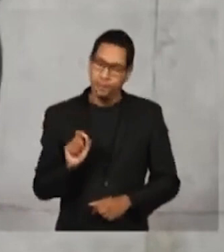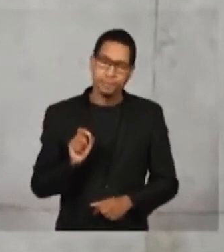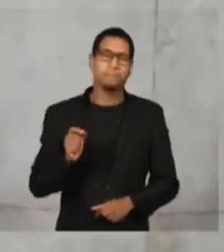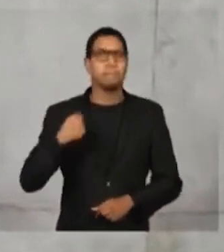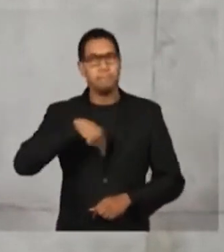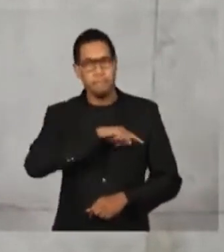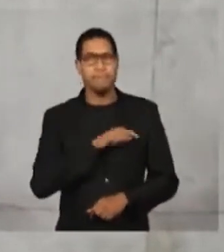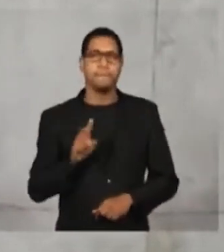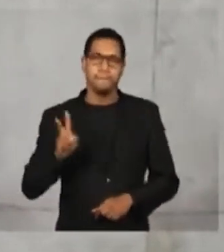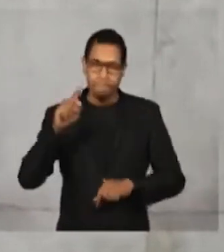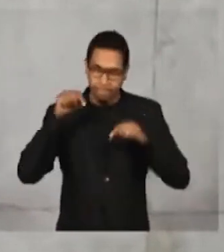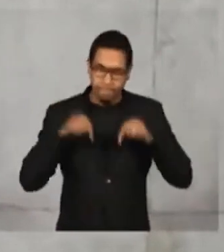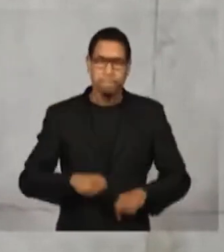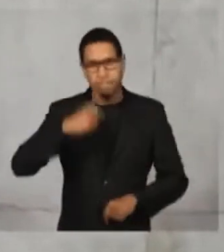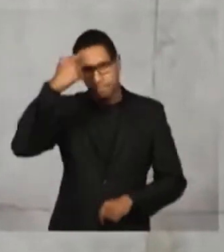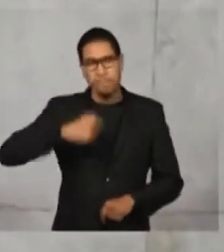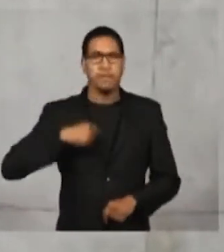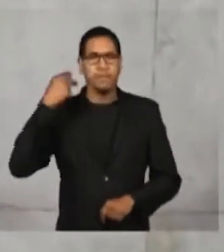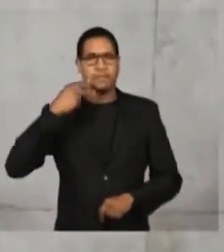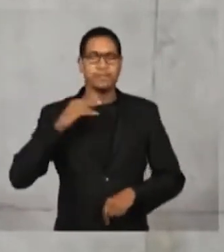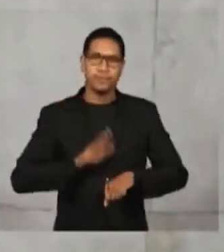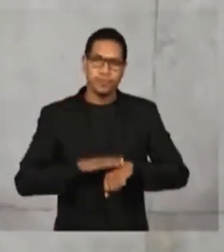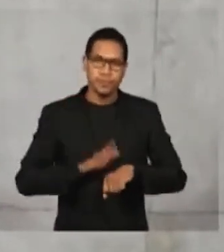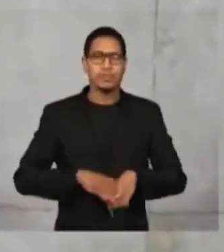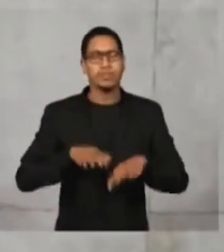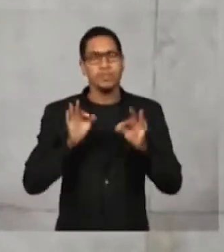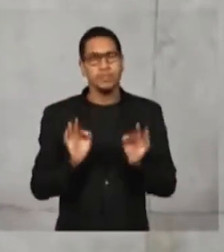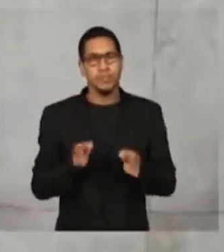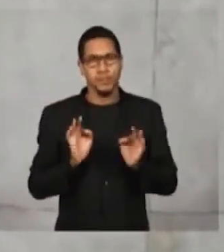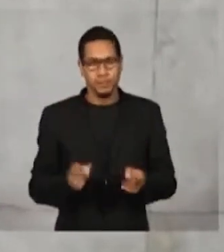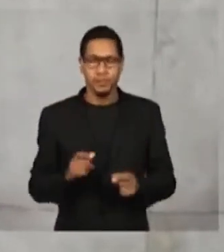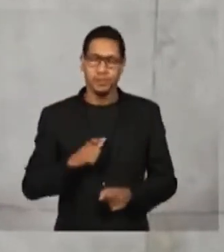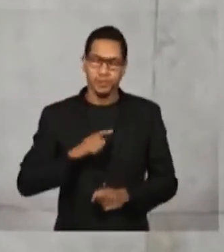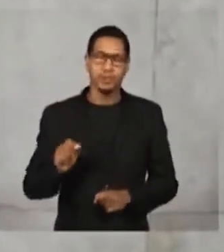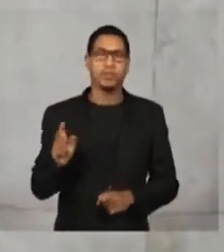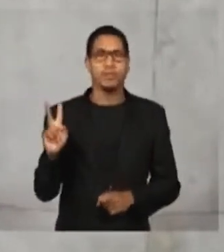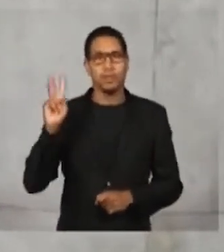São valores deste vereador. E com certeza são